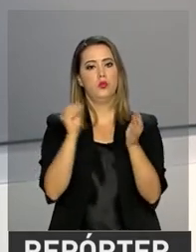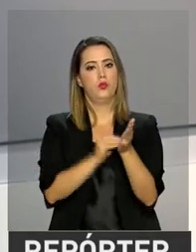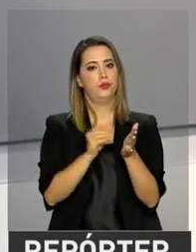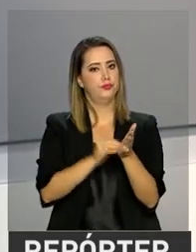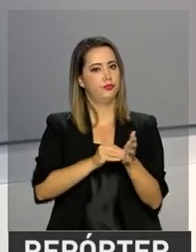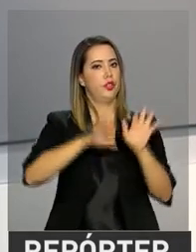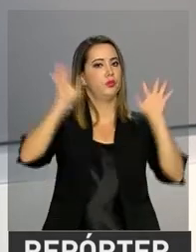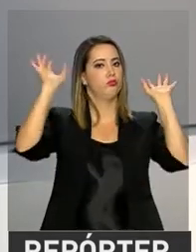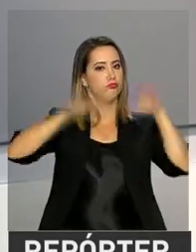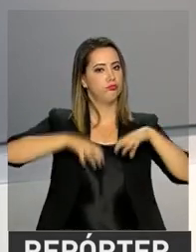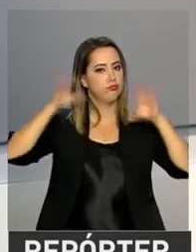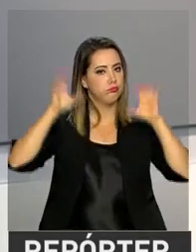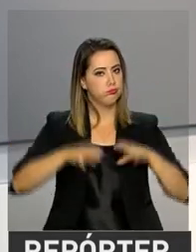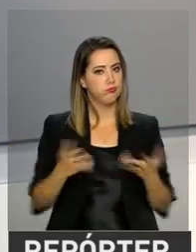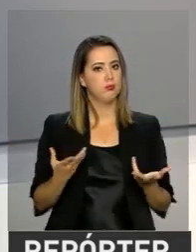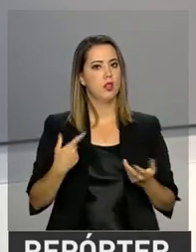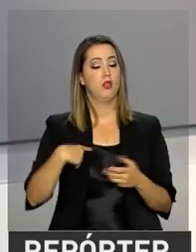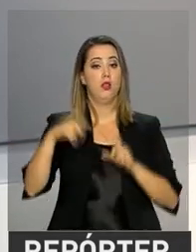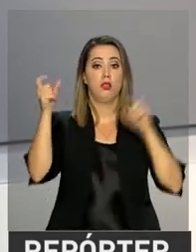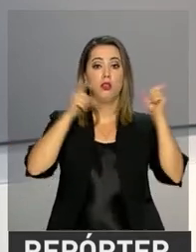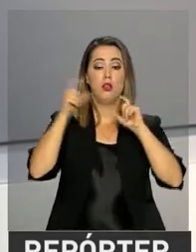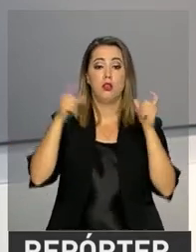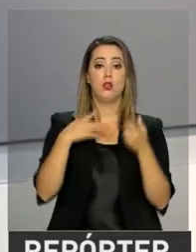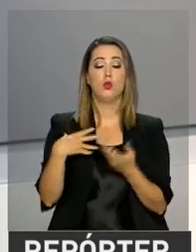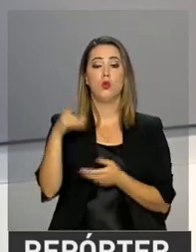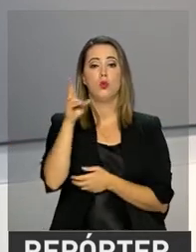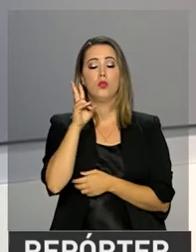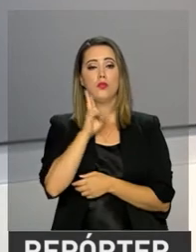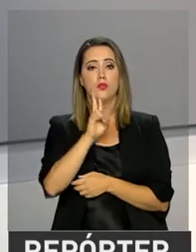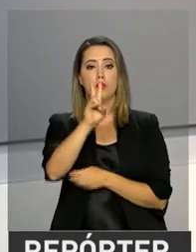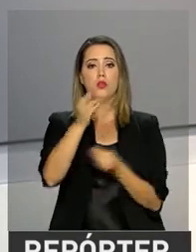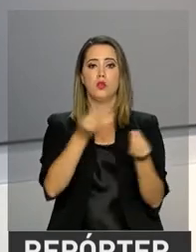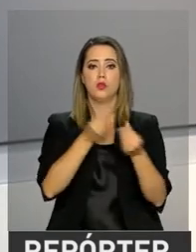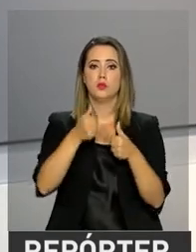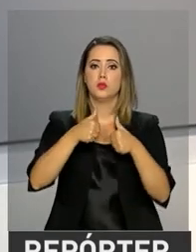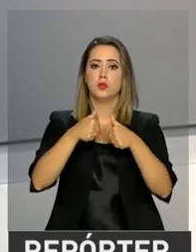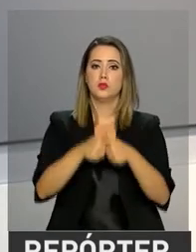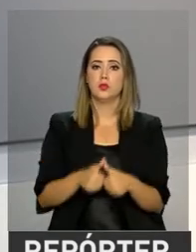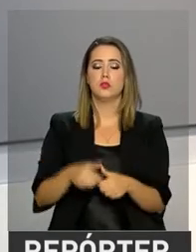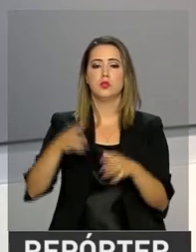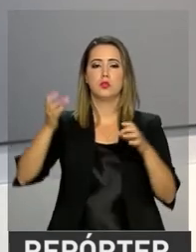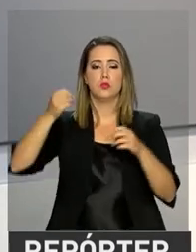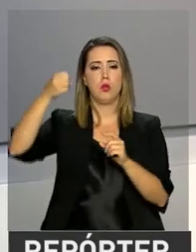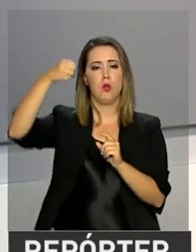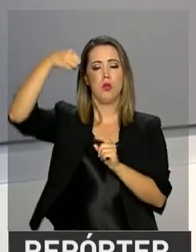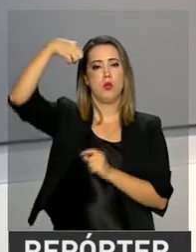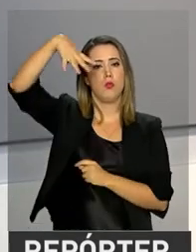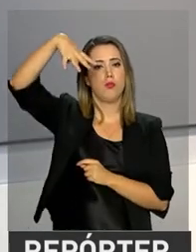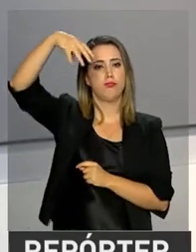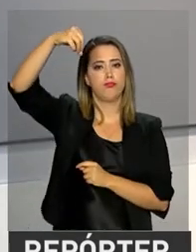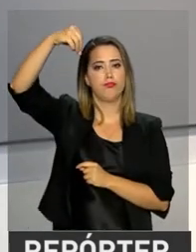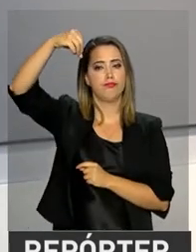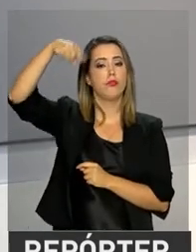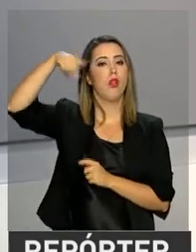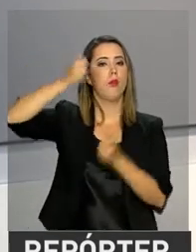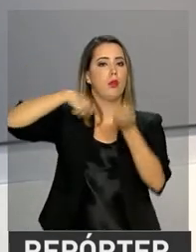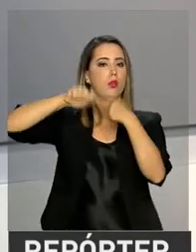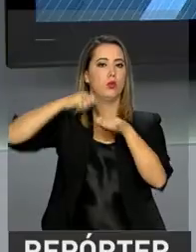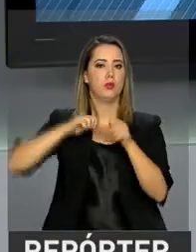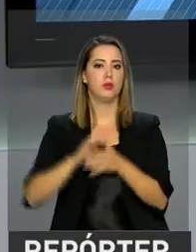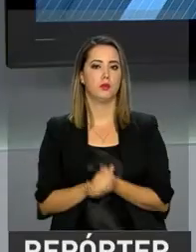da falta de chuvas. Vale ficar atento ao consumo dos eletrodomésticos e o uso de lâmpadas com menor gasto de